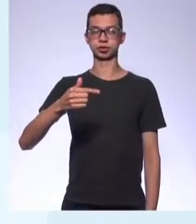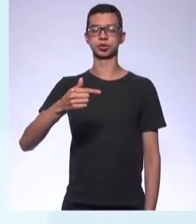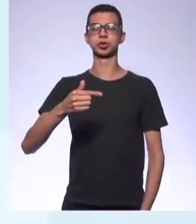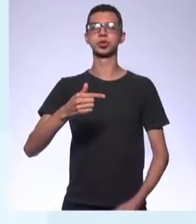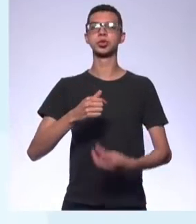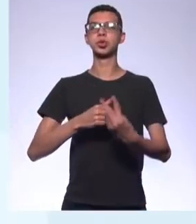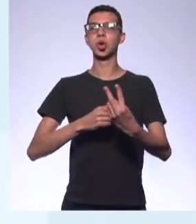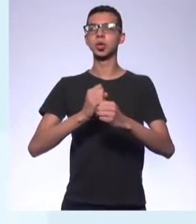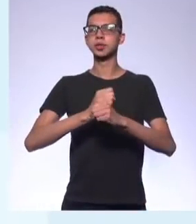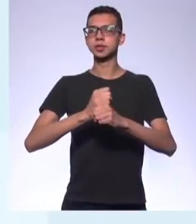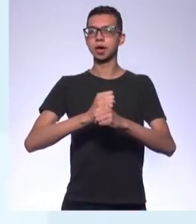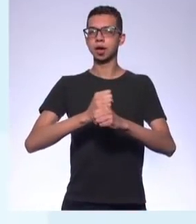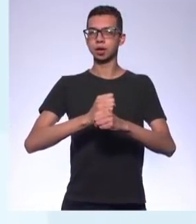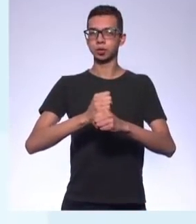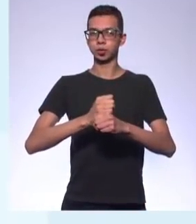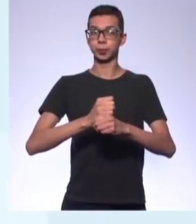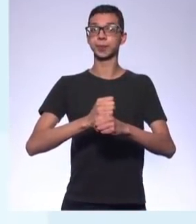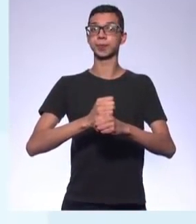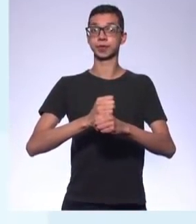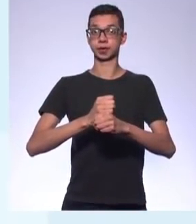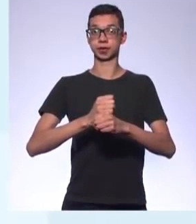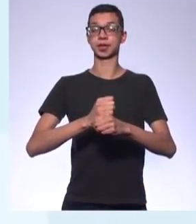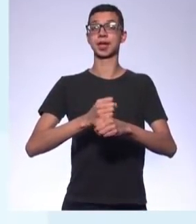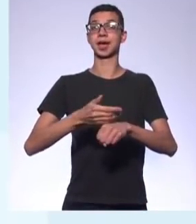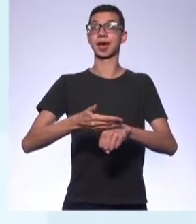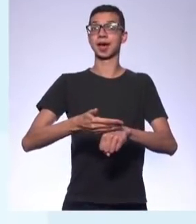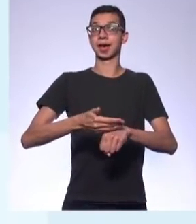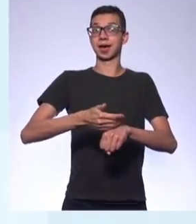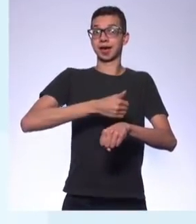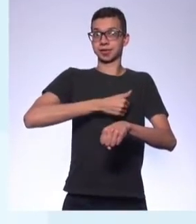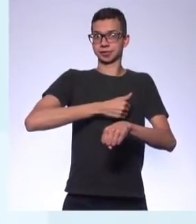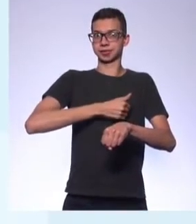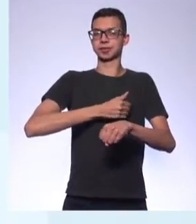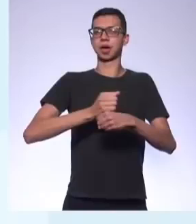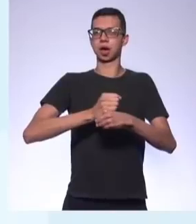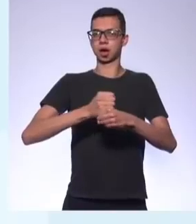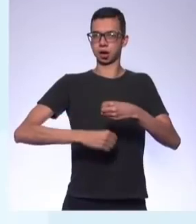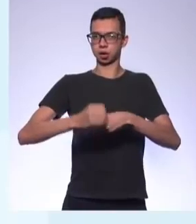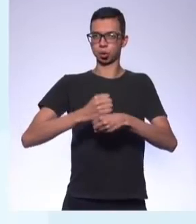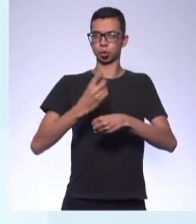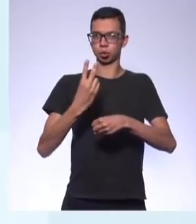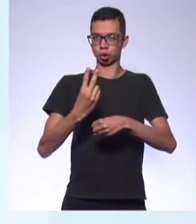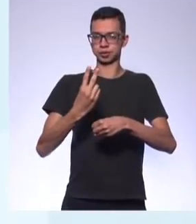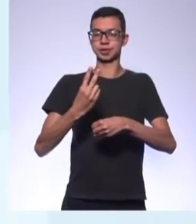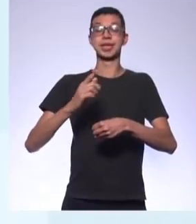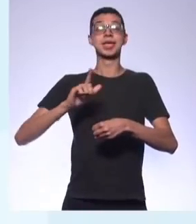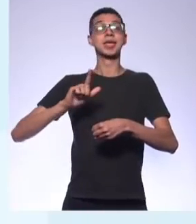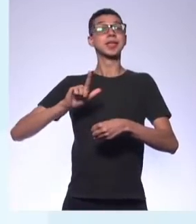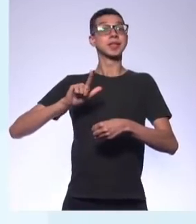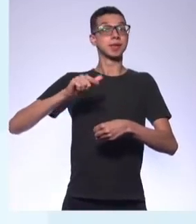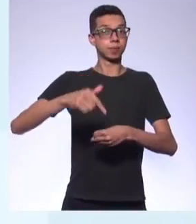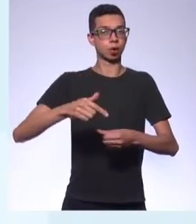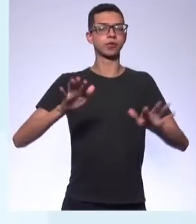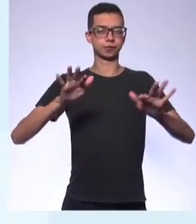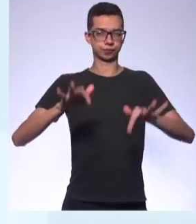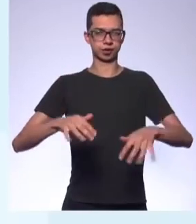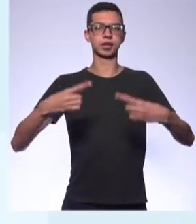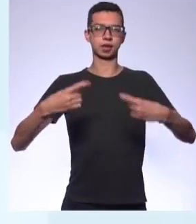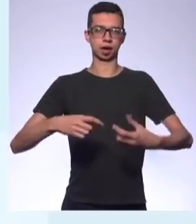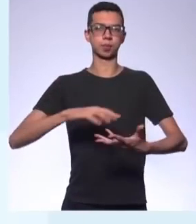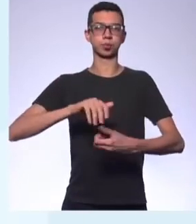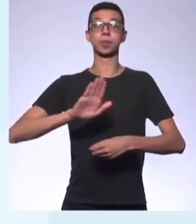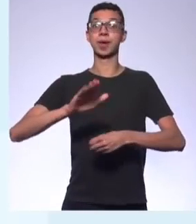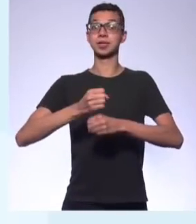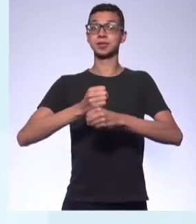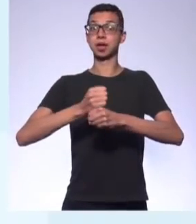terminar a Primeira Guerra Mundial, ela foi marcada por